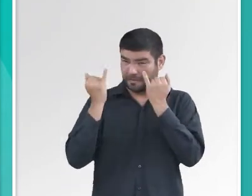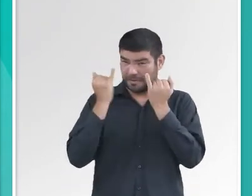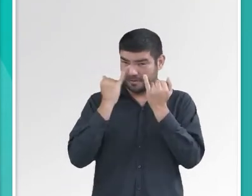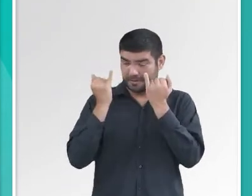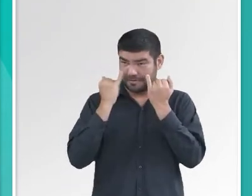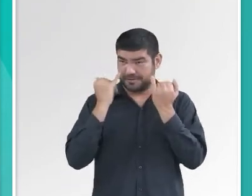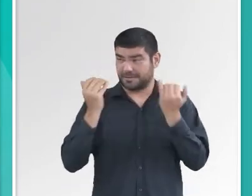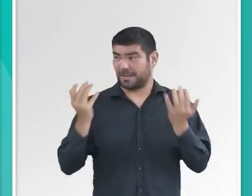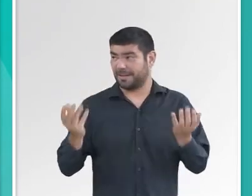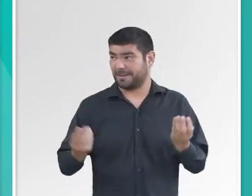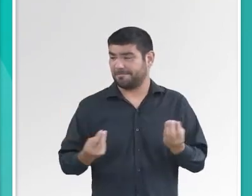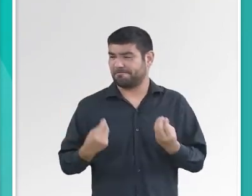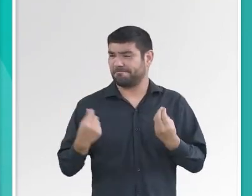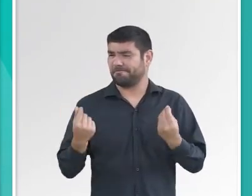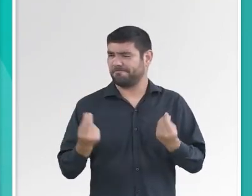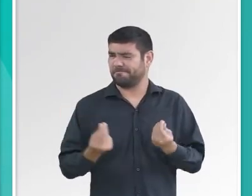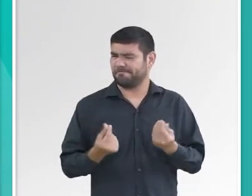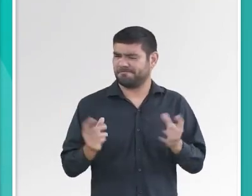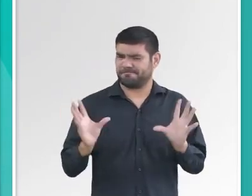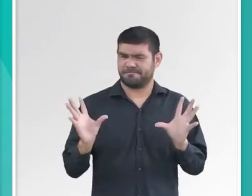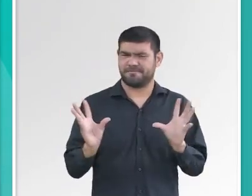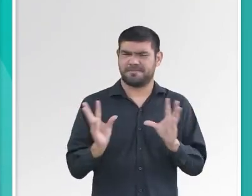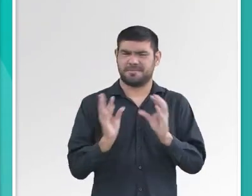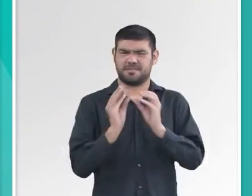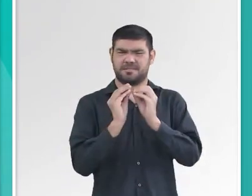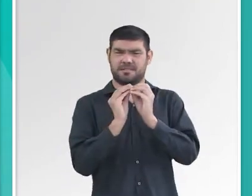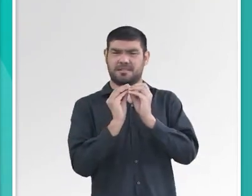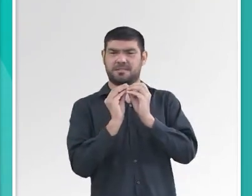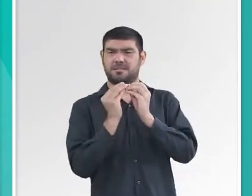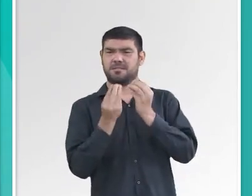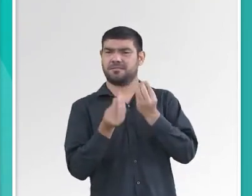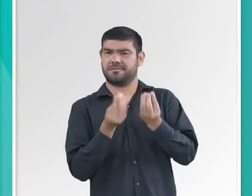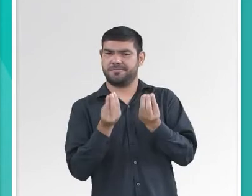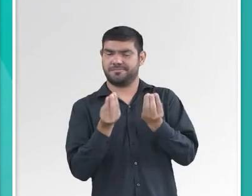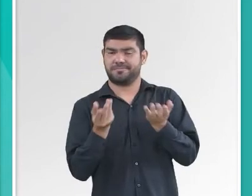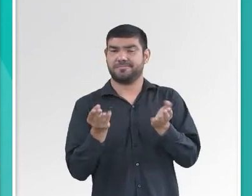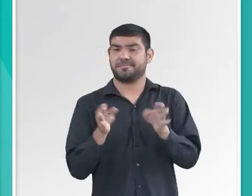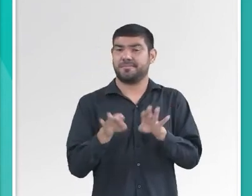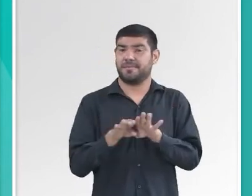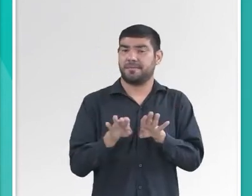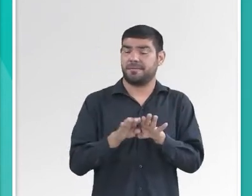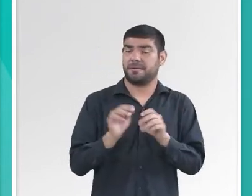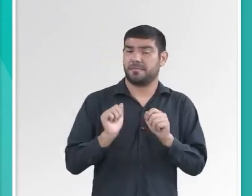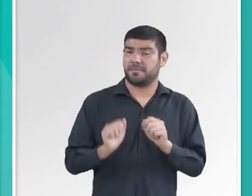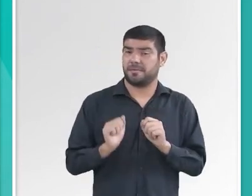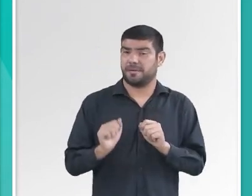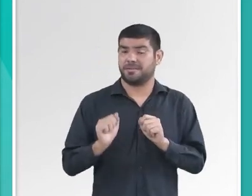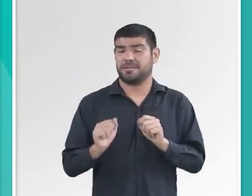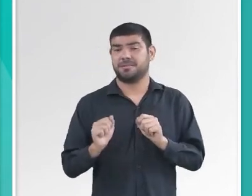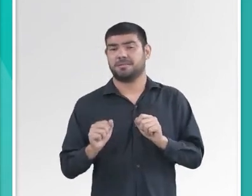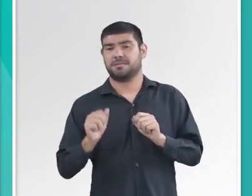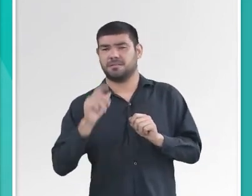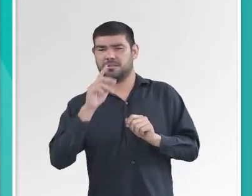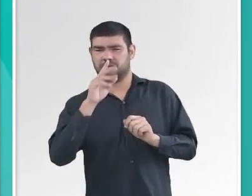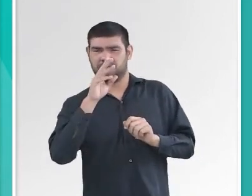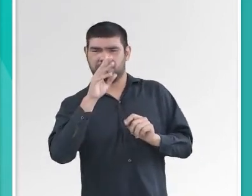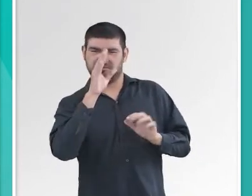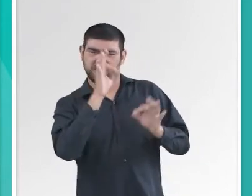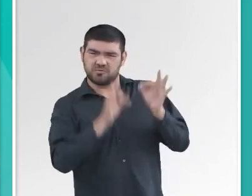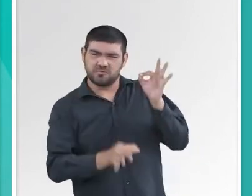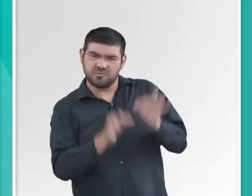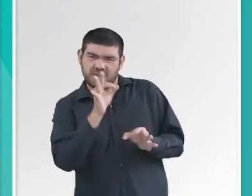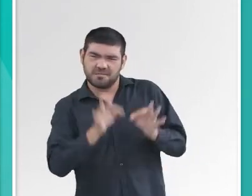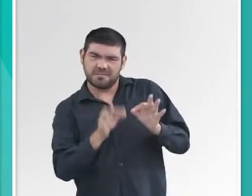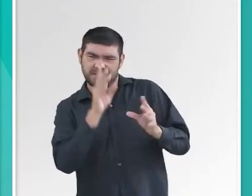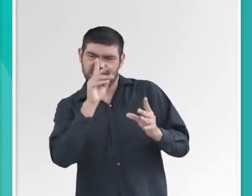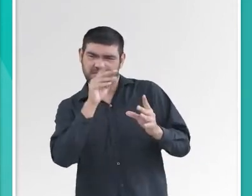dizer, sintéticas, não é? Com um breve resumo, e muitas vezes pode trazer um certo julgamento com relação a